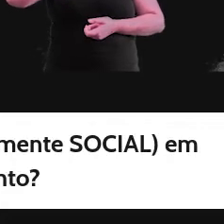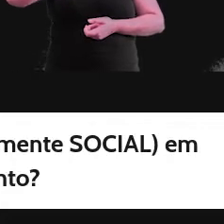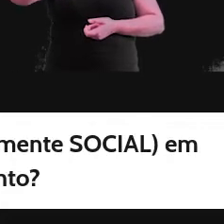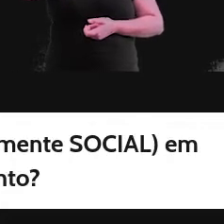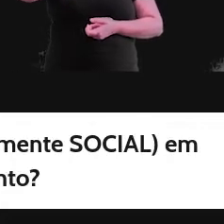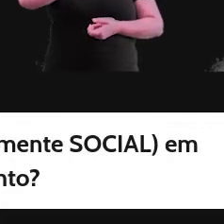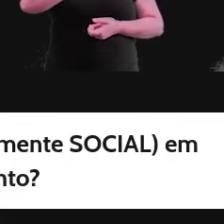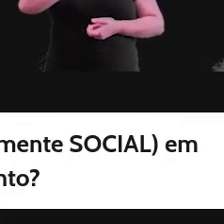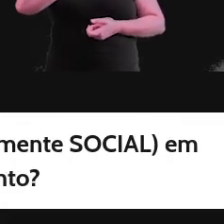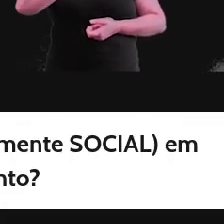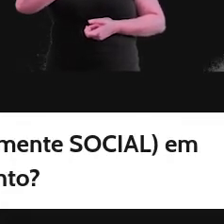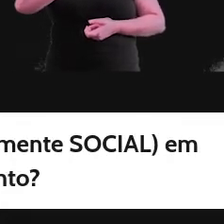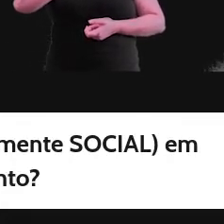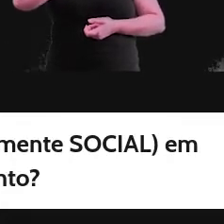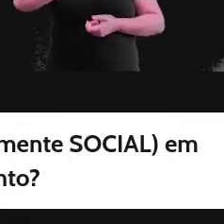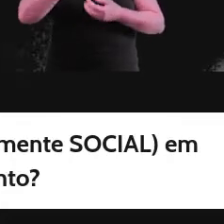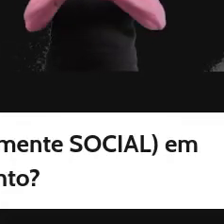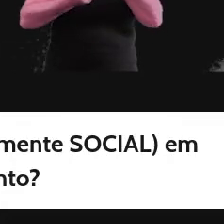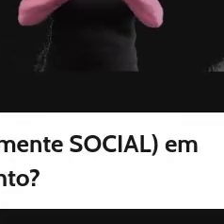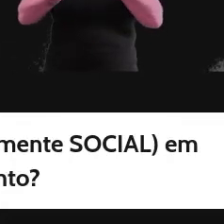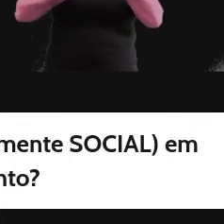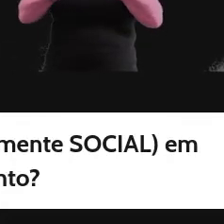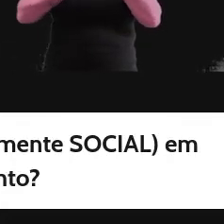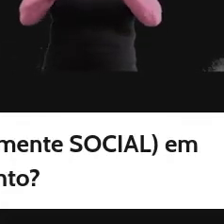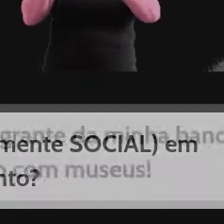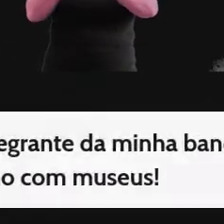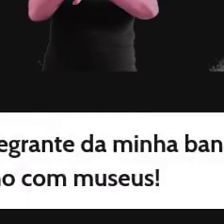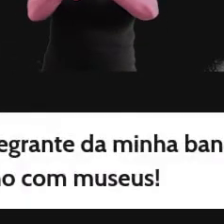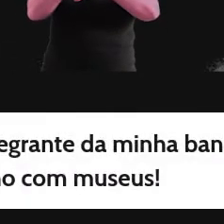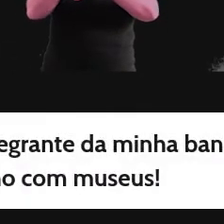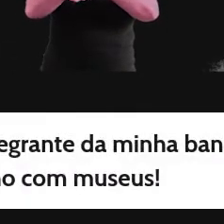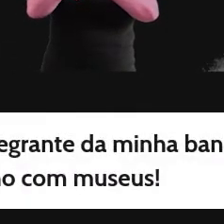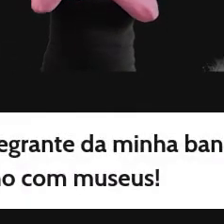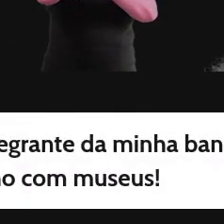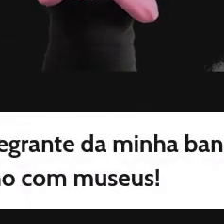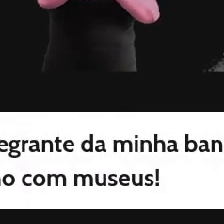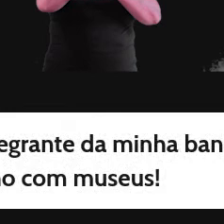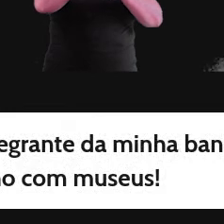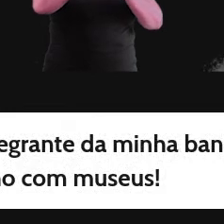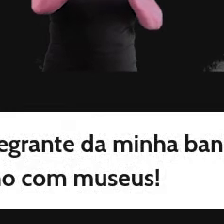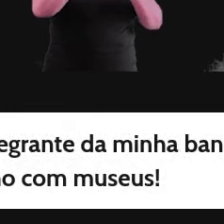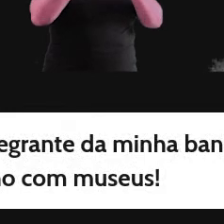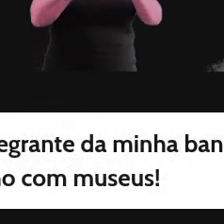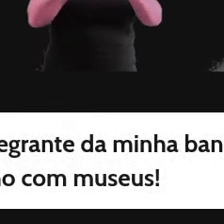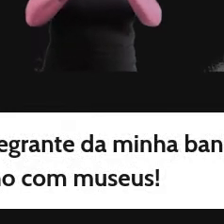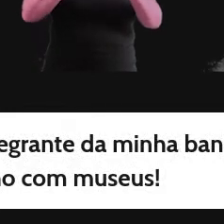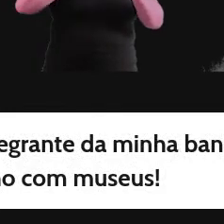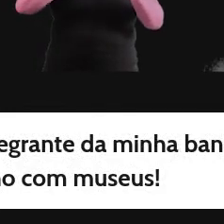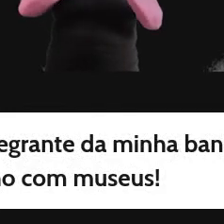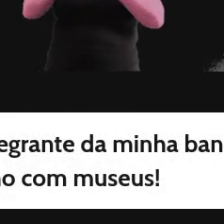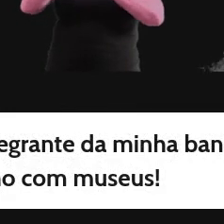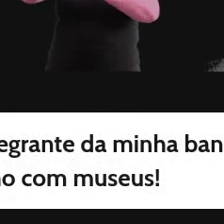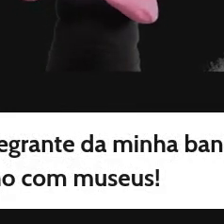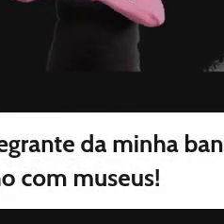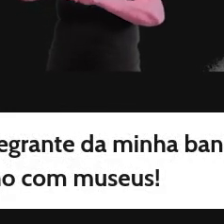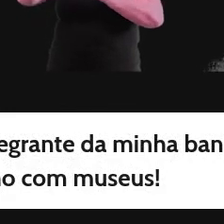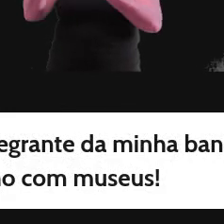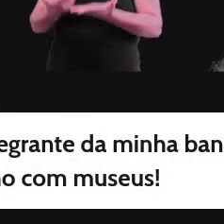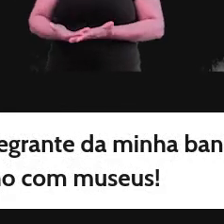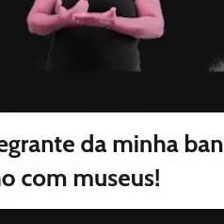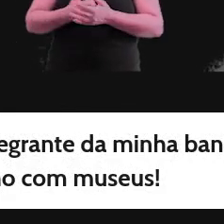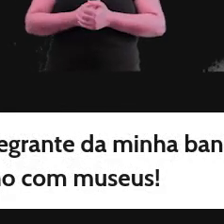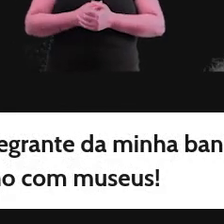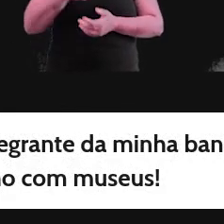Maria Bethânia, ela continua, como popularizar os acessos às exposições, promovendo a acessibilidade social? E